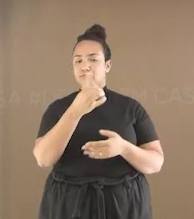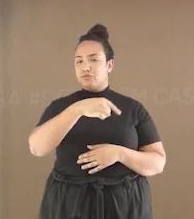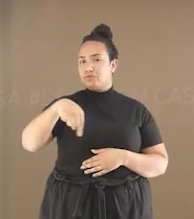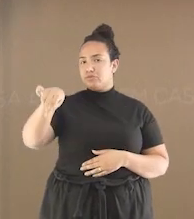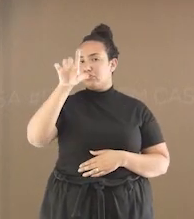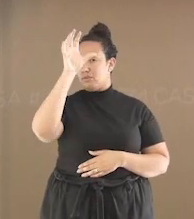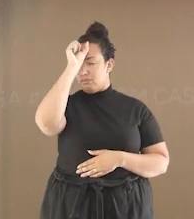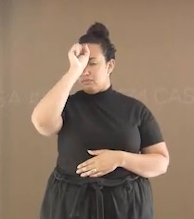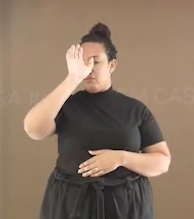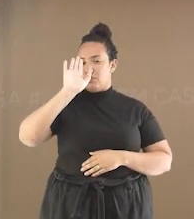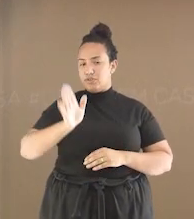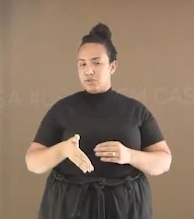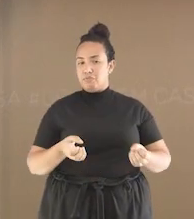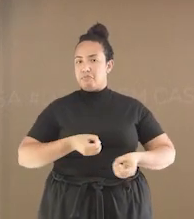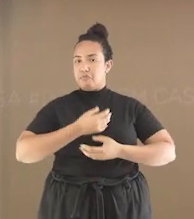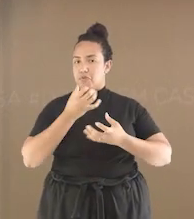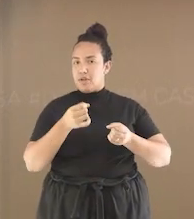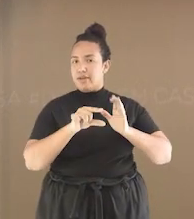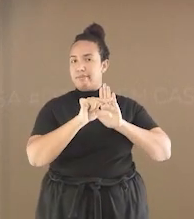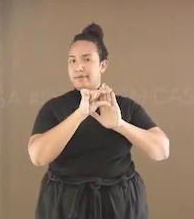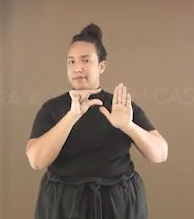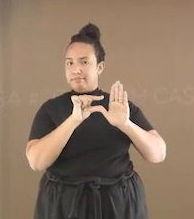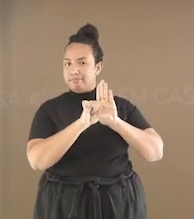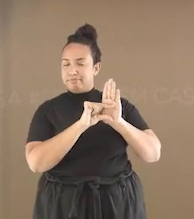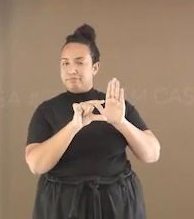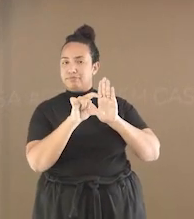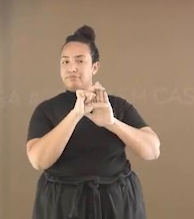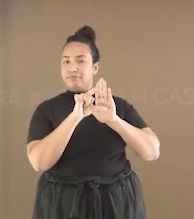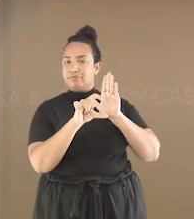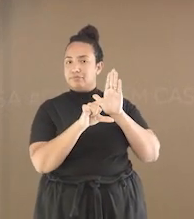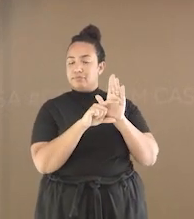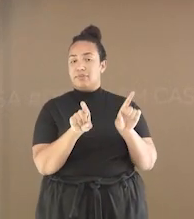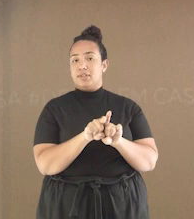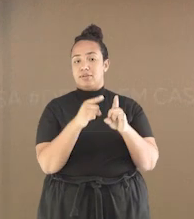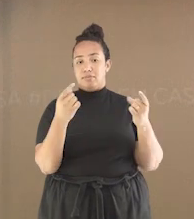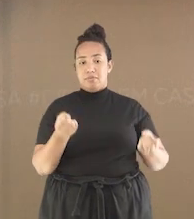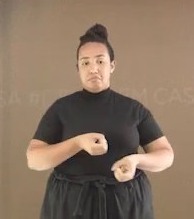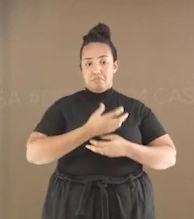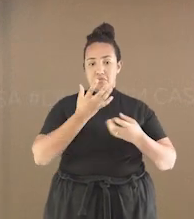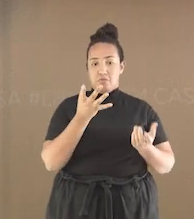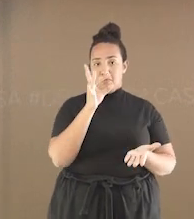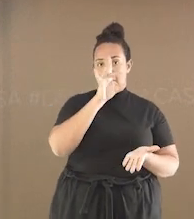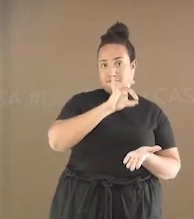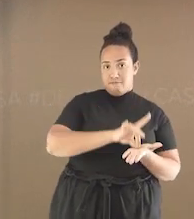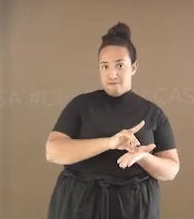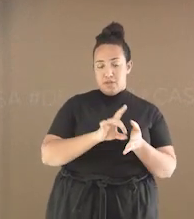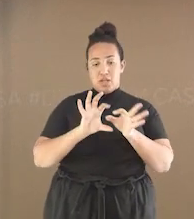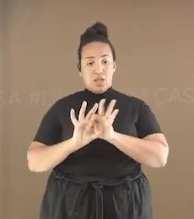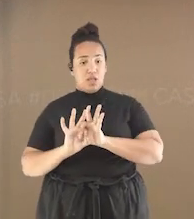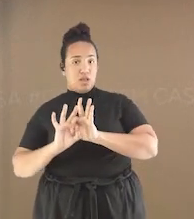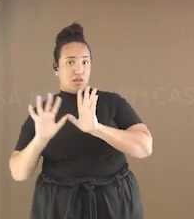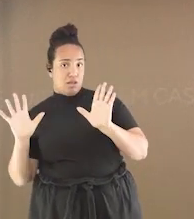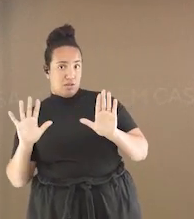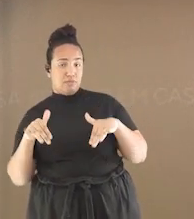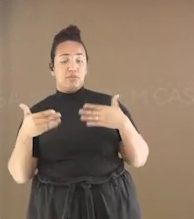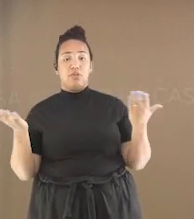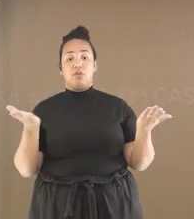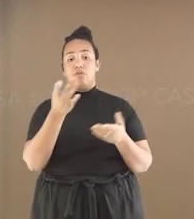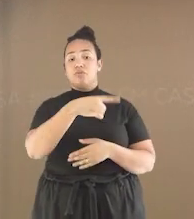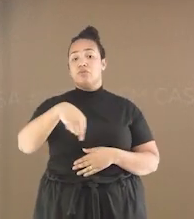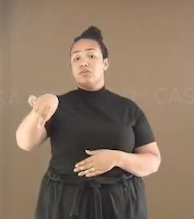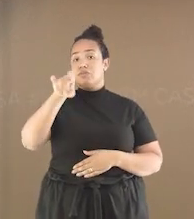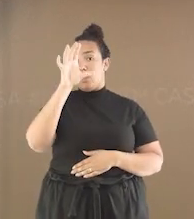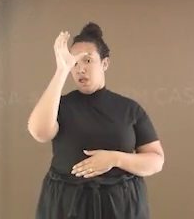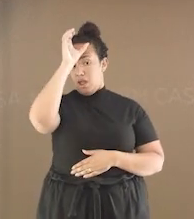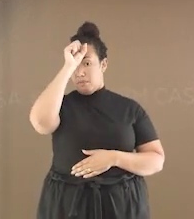sobre o poema, verso, estrofe, rima e a diferença entre o poema de forma fixa e de forma livre, você vai